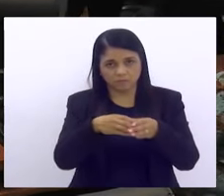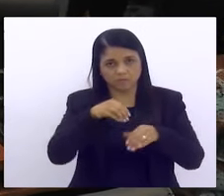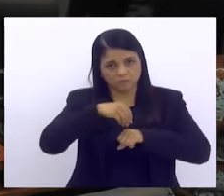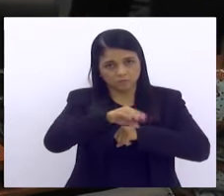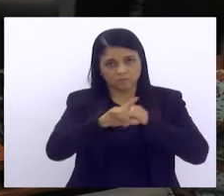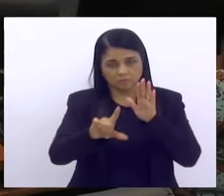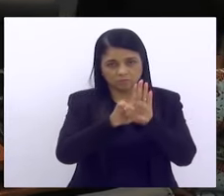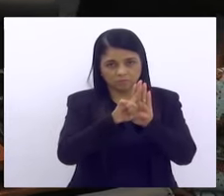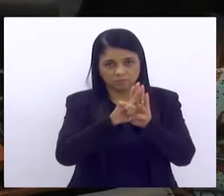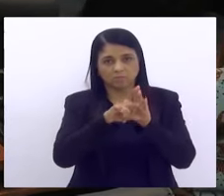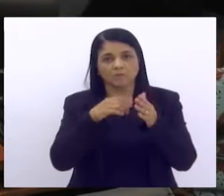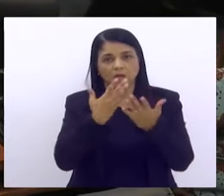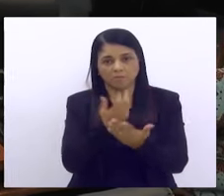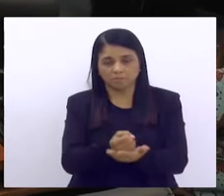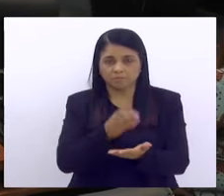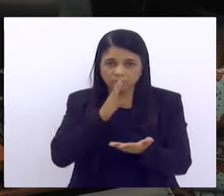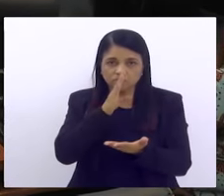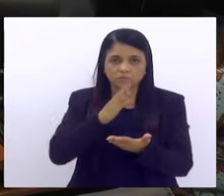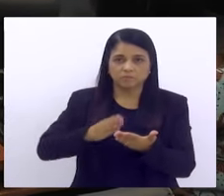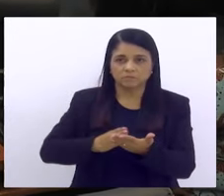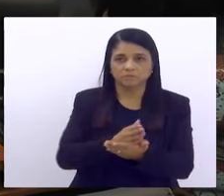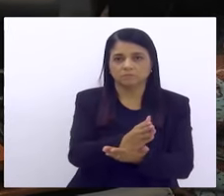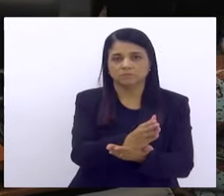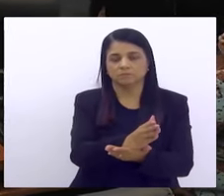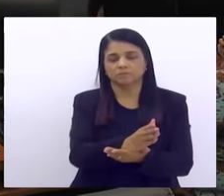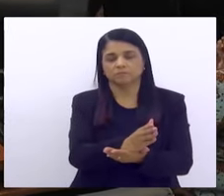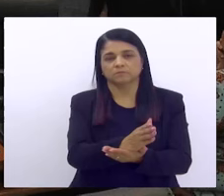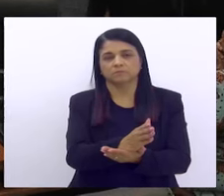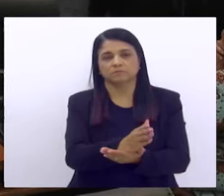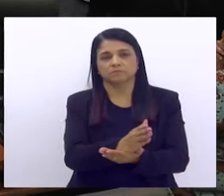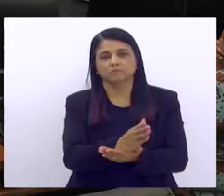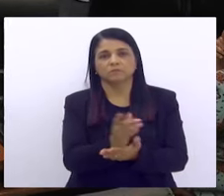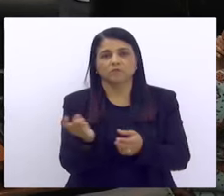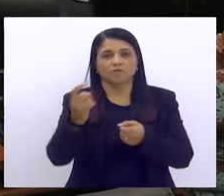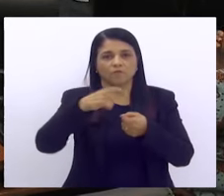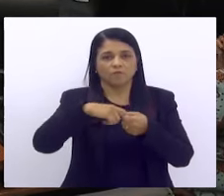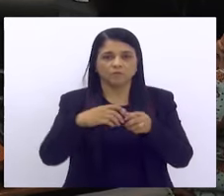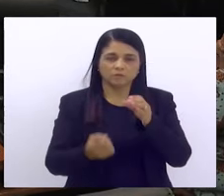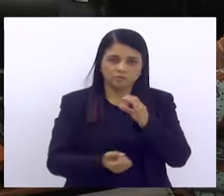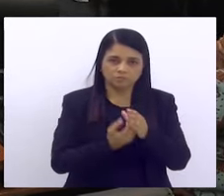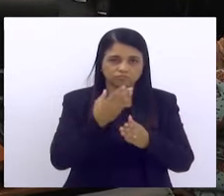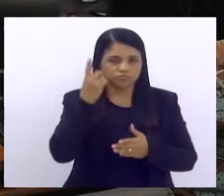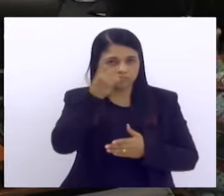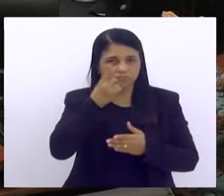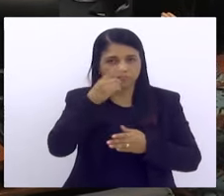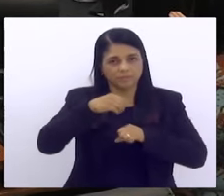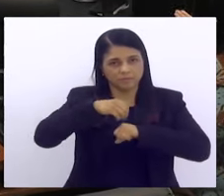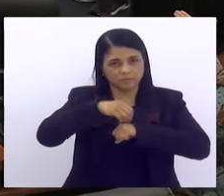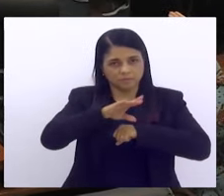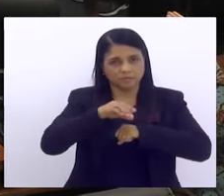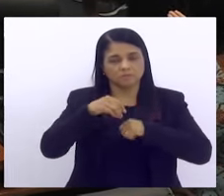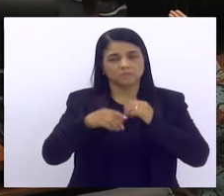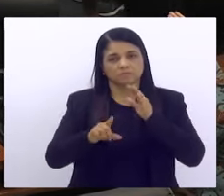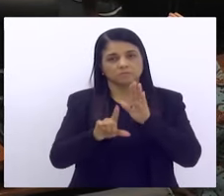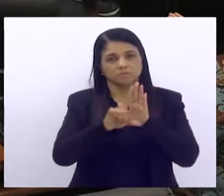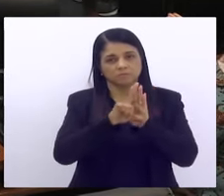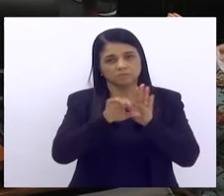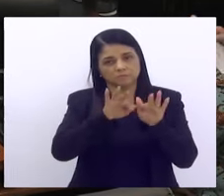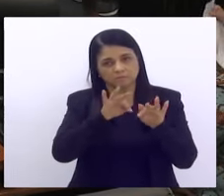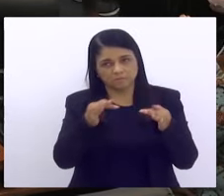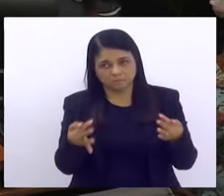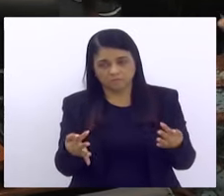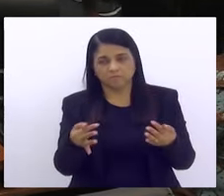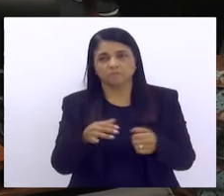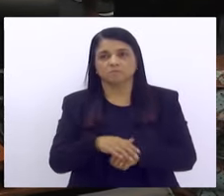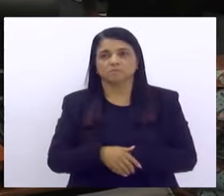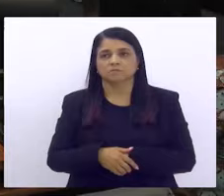Indicação Legislativa. Os senhores que aprovam permaneçam como estão. Aprovado, retorno ao autor para indicação simples. Pela ordem, senhora